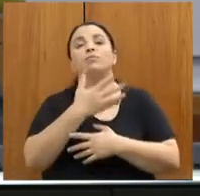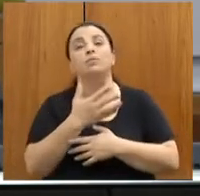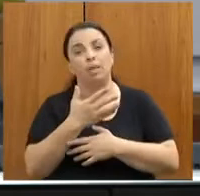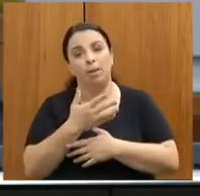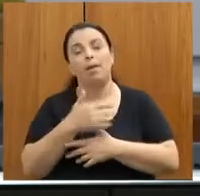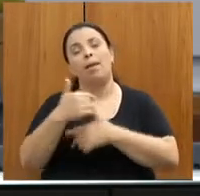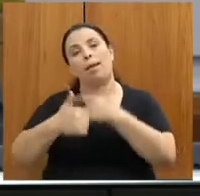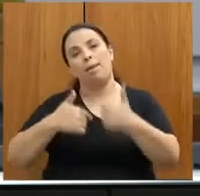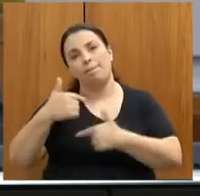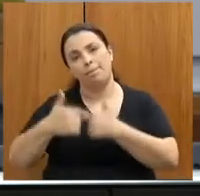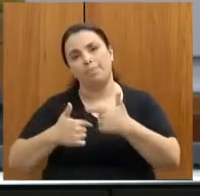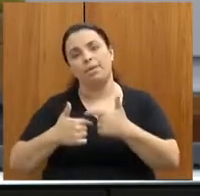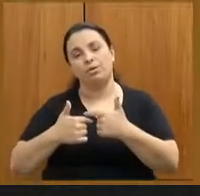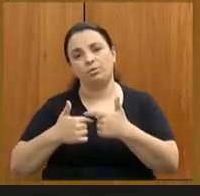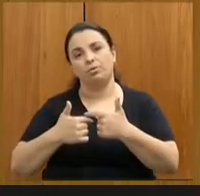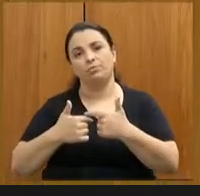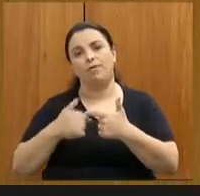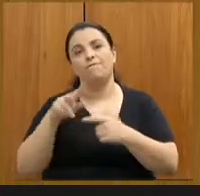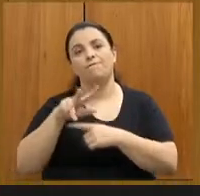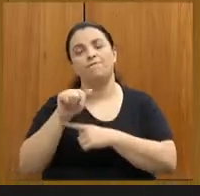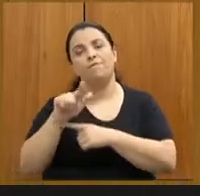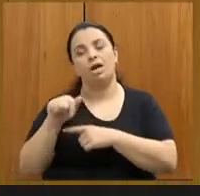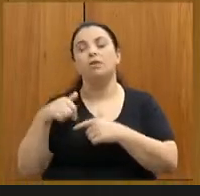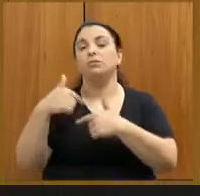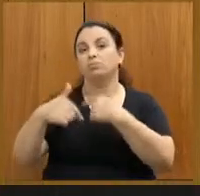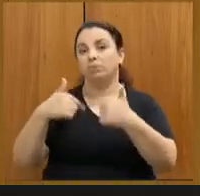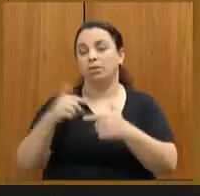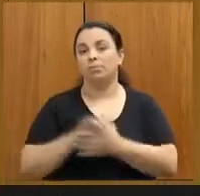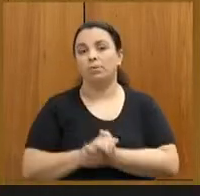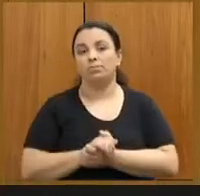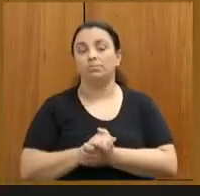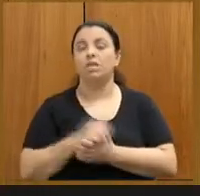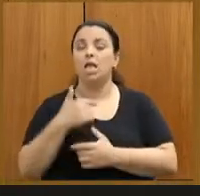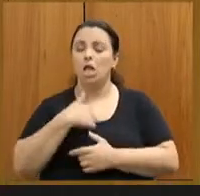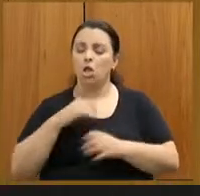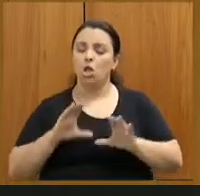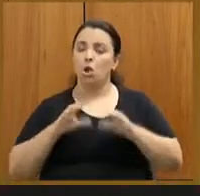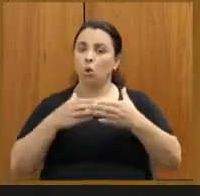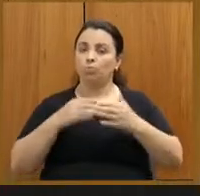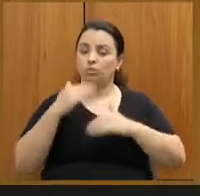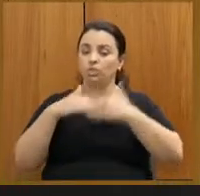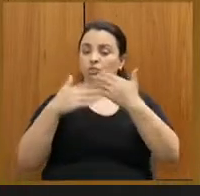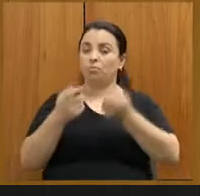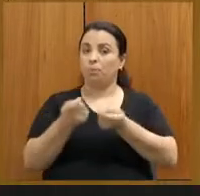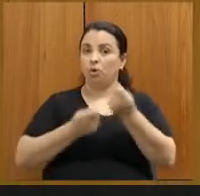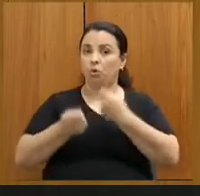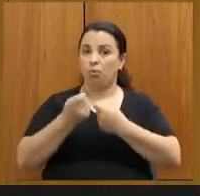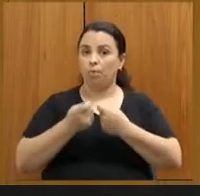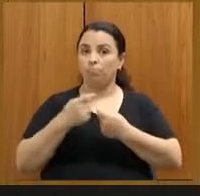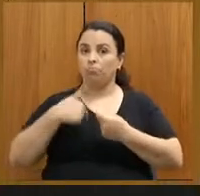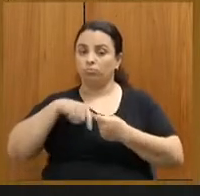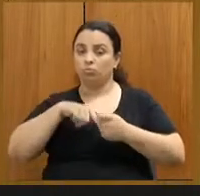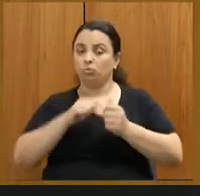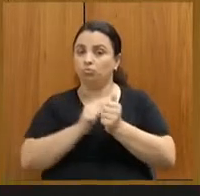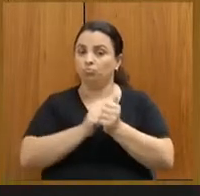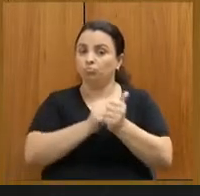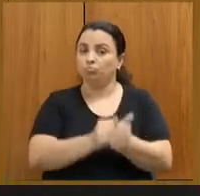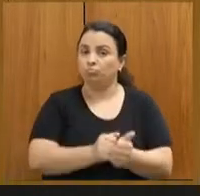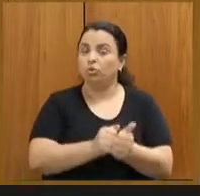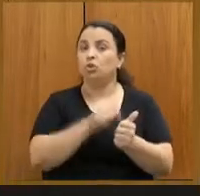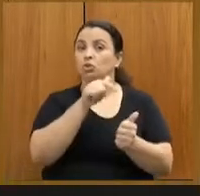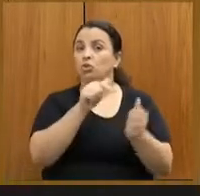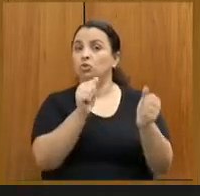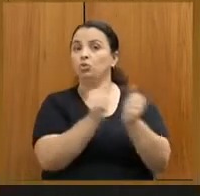da Assembleia Legislativa a comissão de desenvolvimento econômico caminha passo a passo com a nossa Secretaria